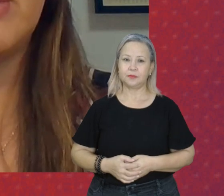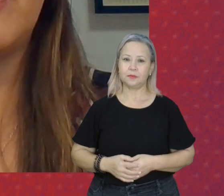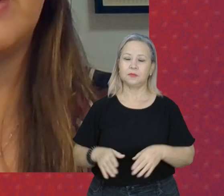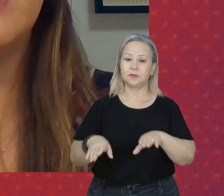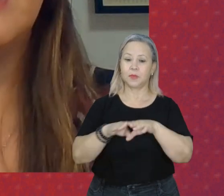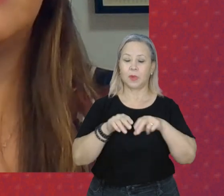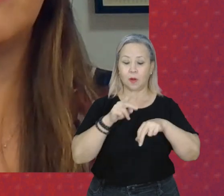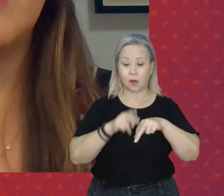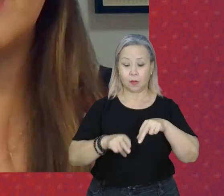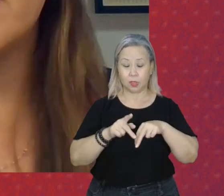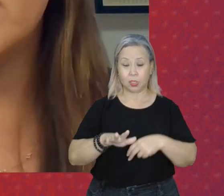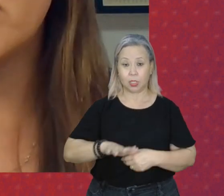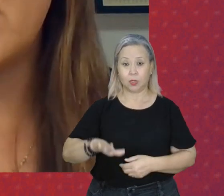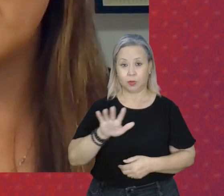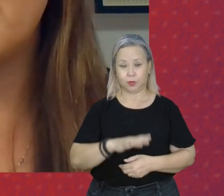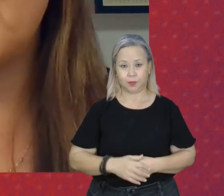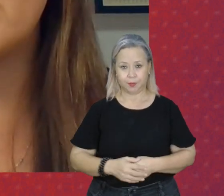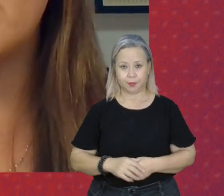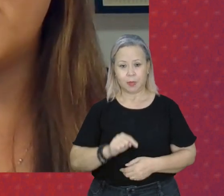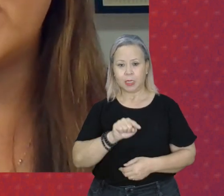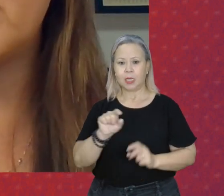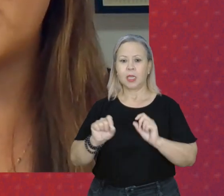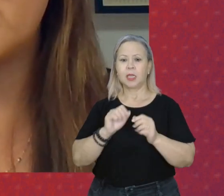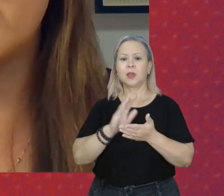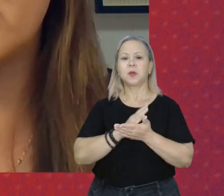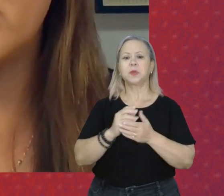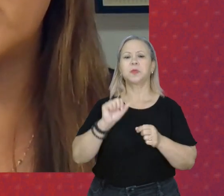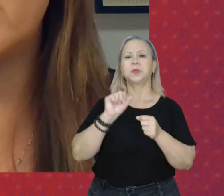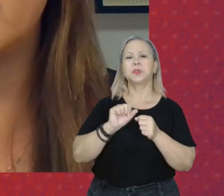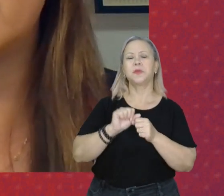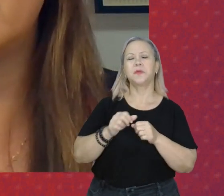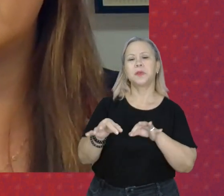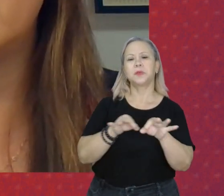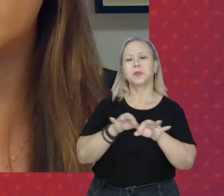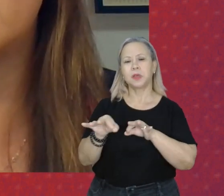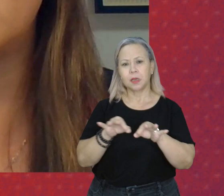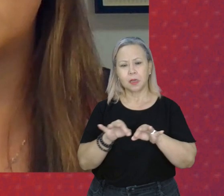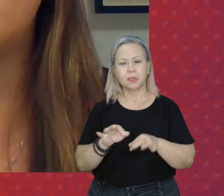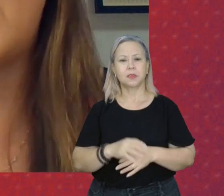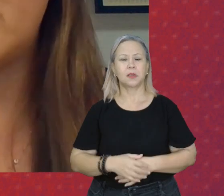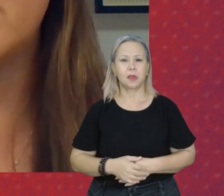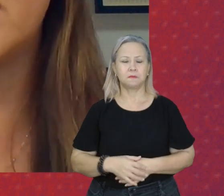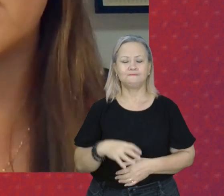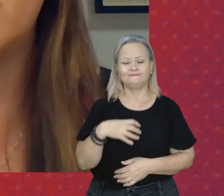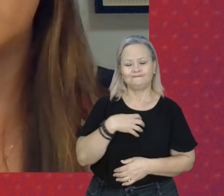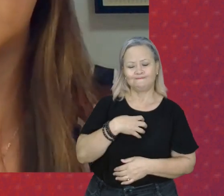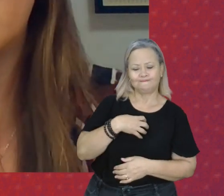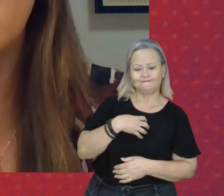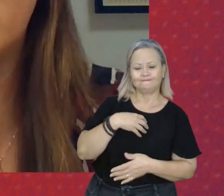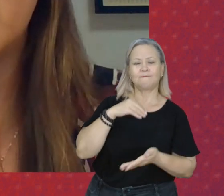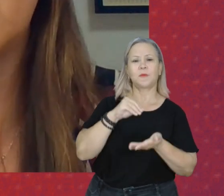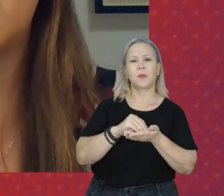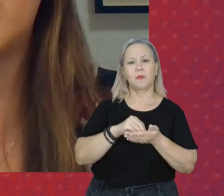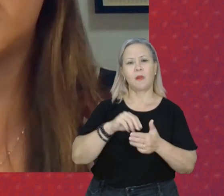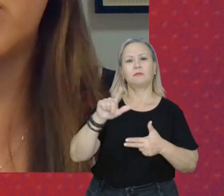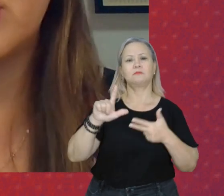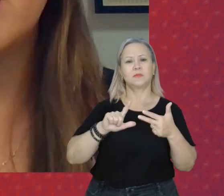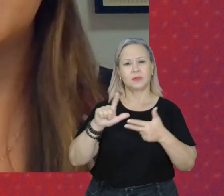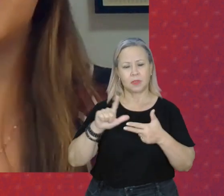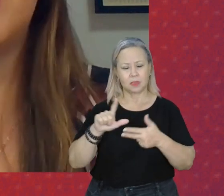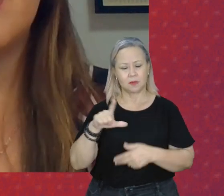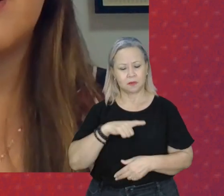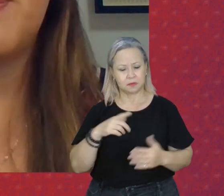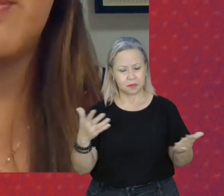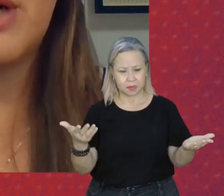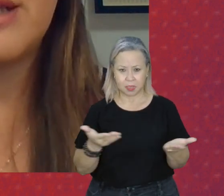de gênero, enfim. Então, isso é algo que pode ser feito, que pode ser construído, que eu senti falta nessa legislação que a gente tem